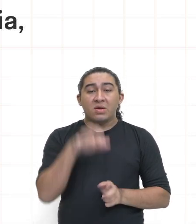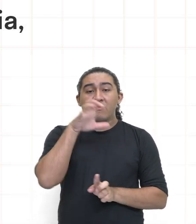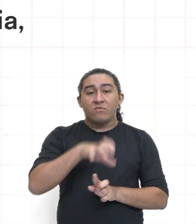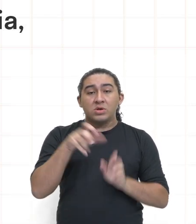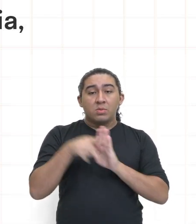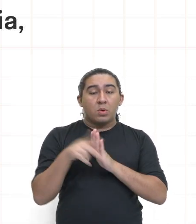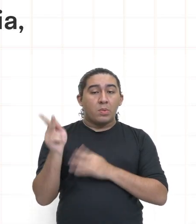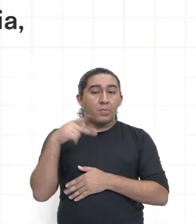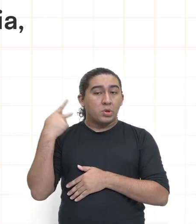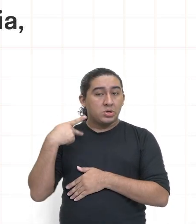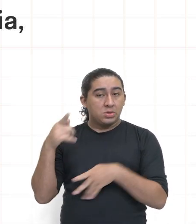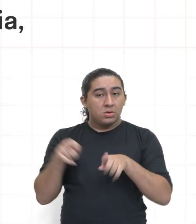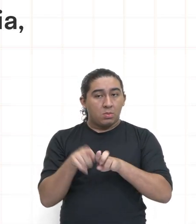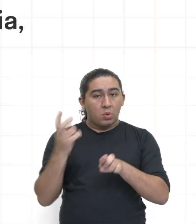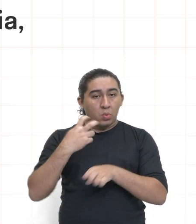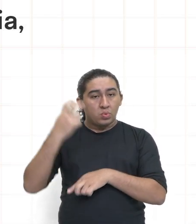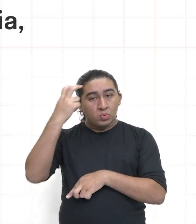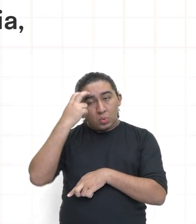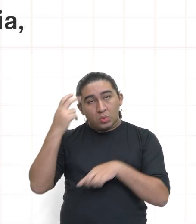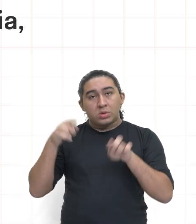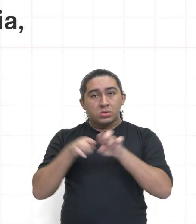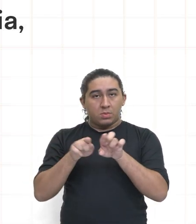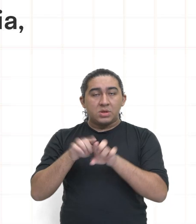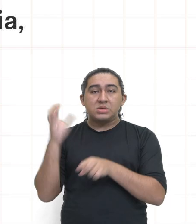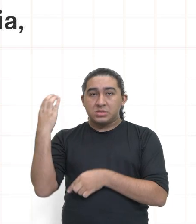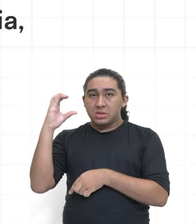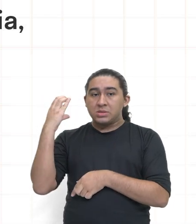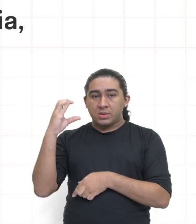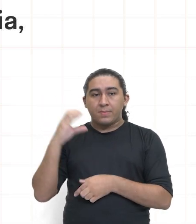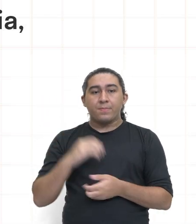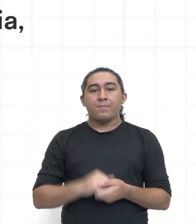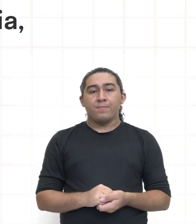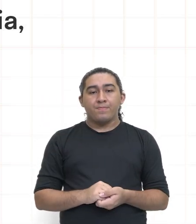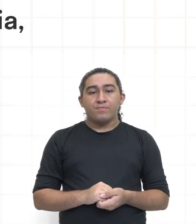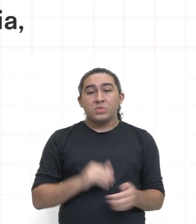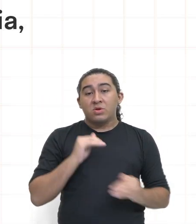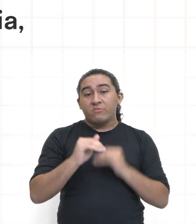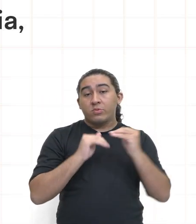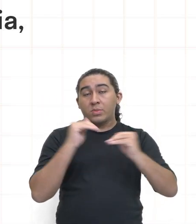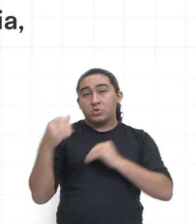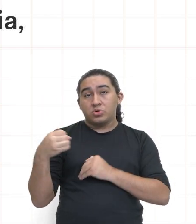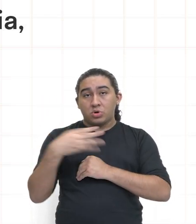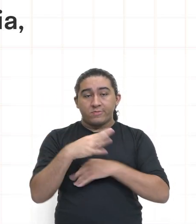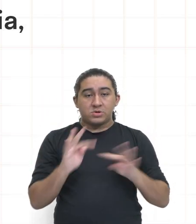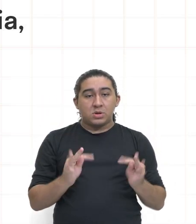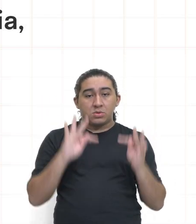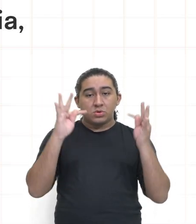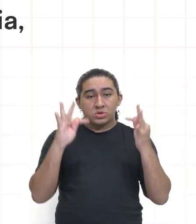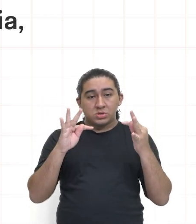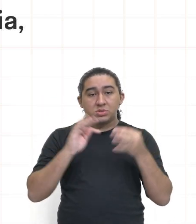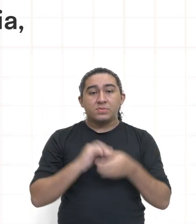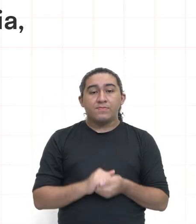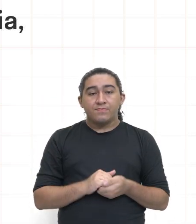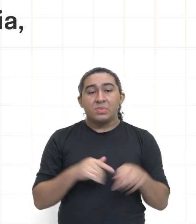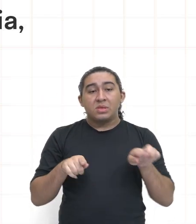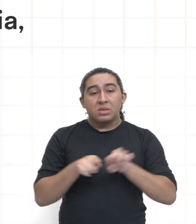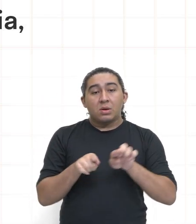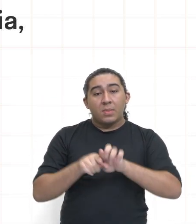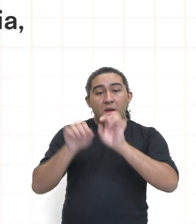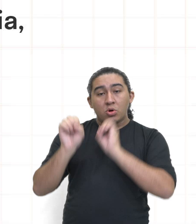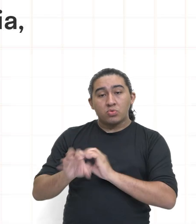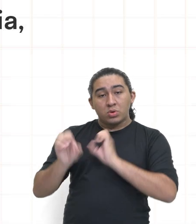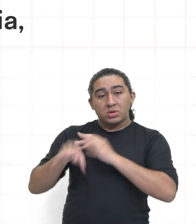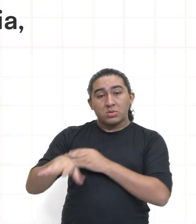impacto profundo na política, na cultura e na ciência, desenvolvimento de novas tecnologias